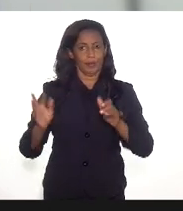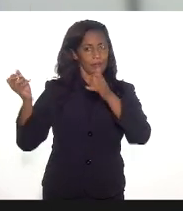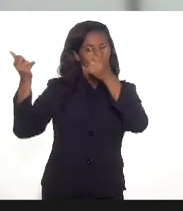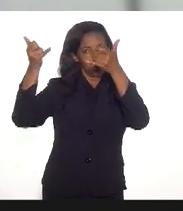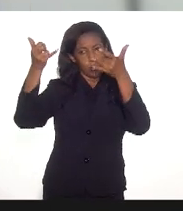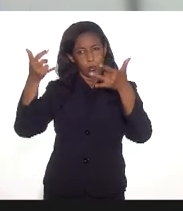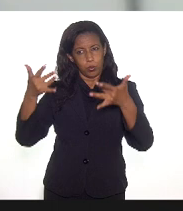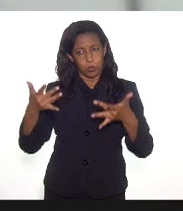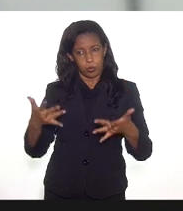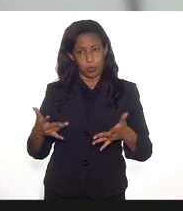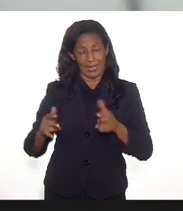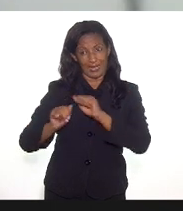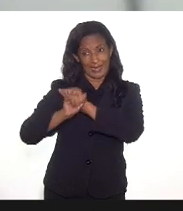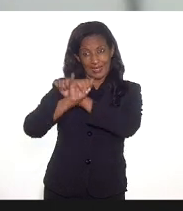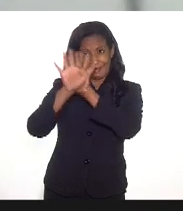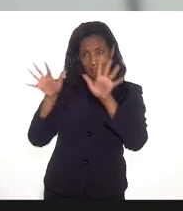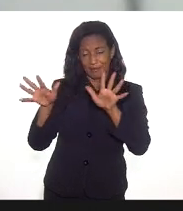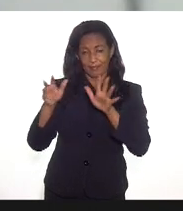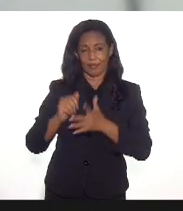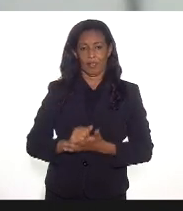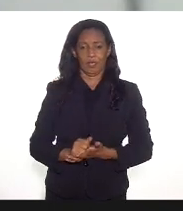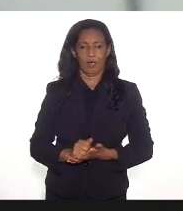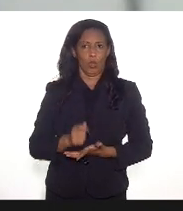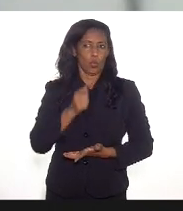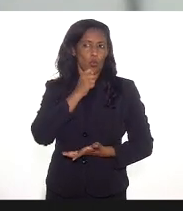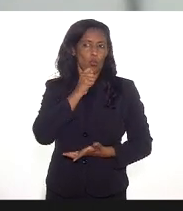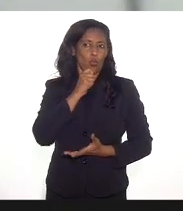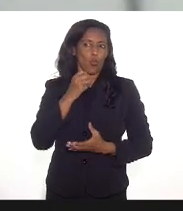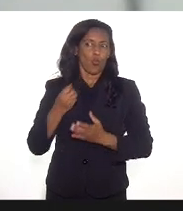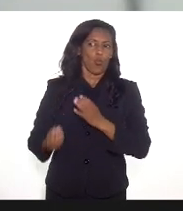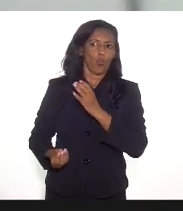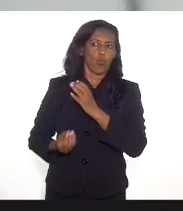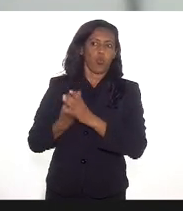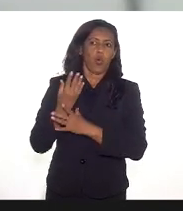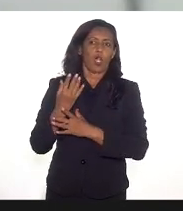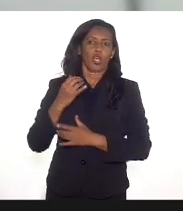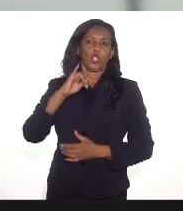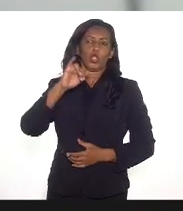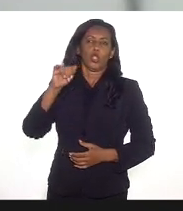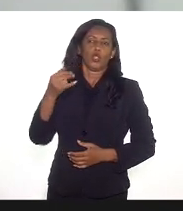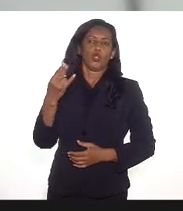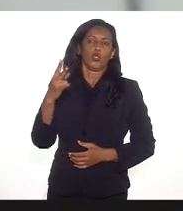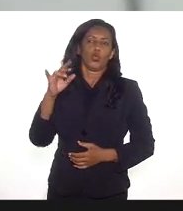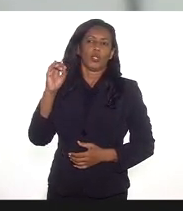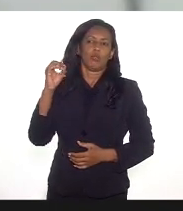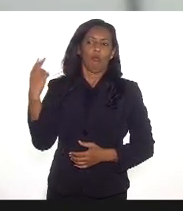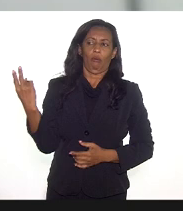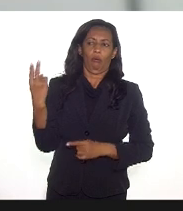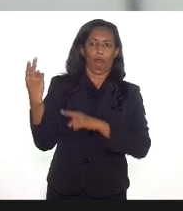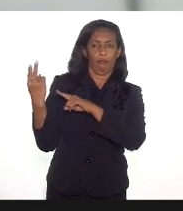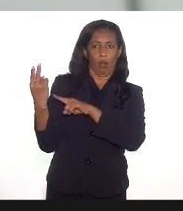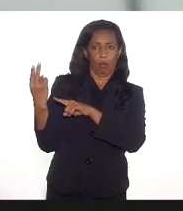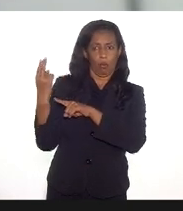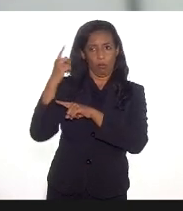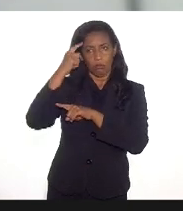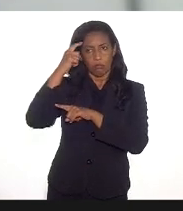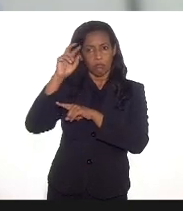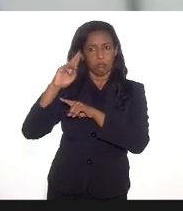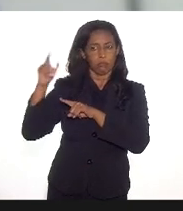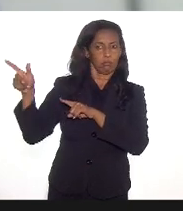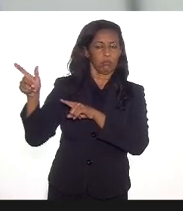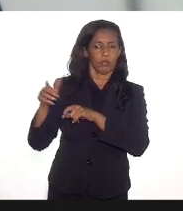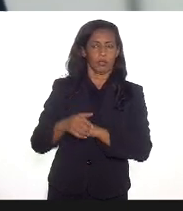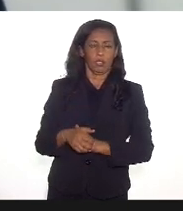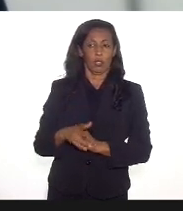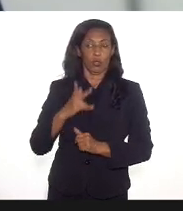estabelecer claramente, e não estou criando juízo de valor, eu estou lendo a emenda constitucional,